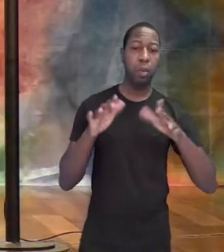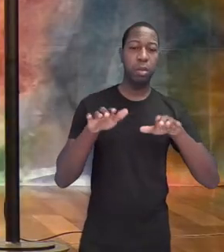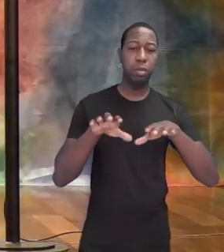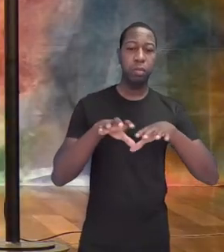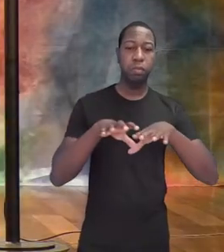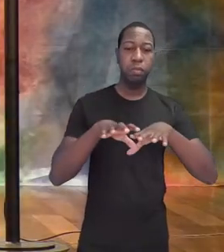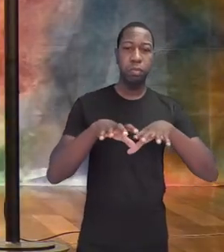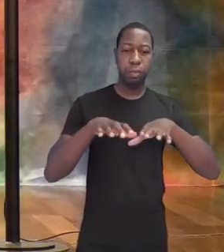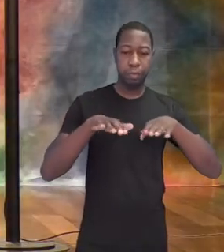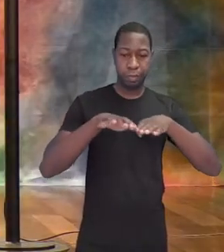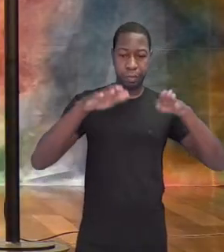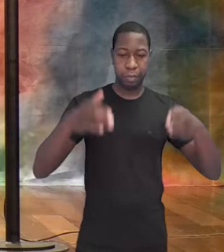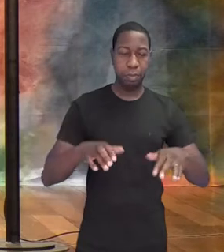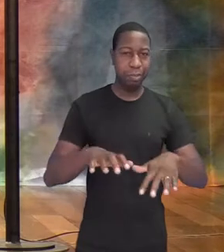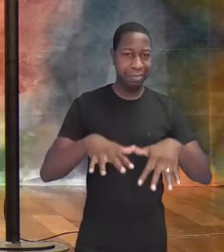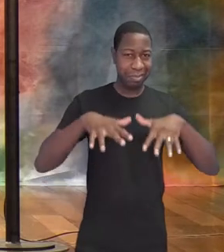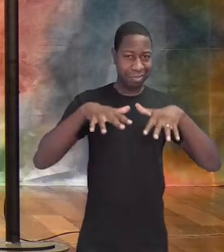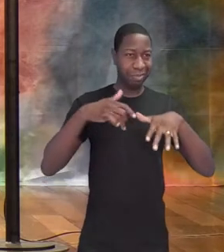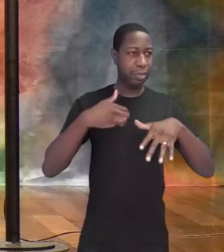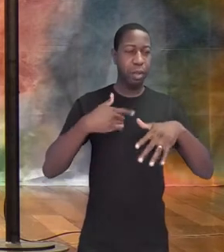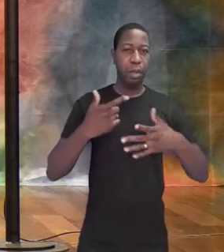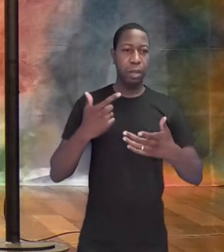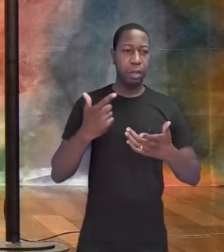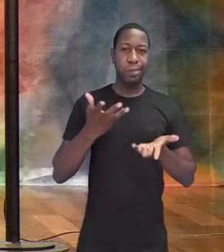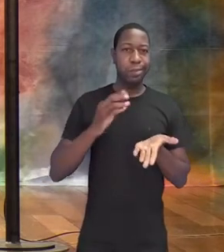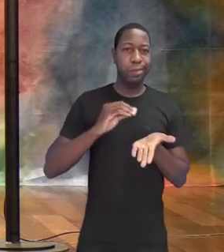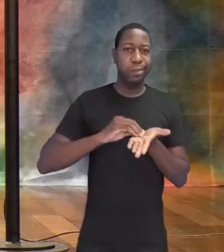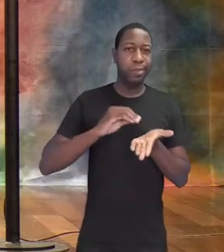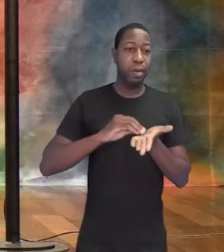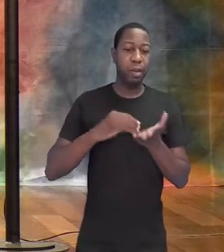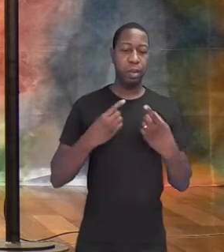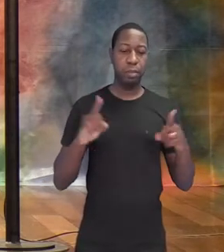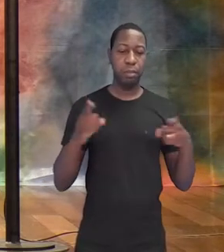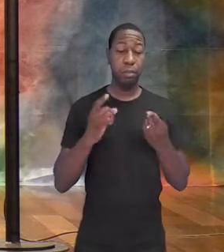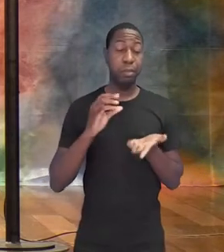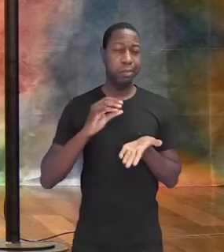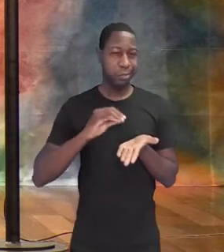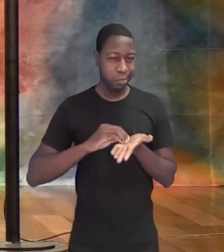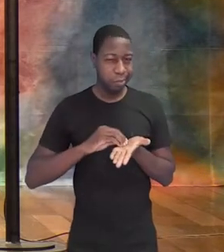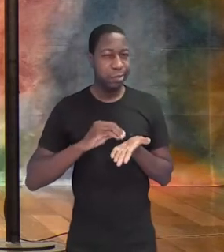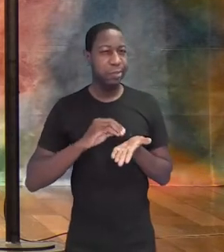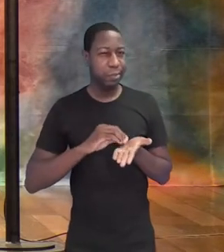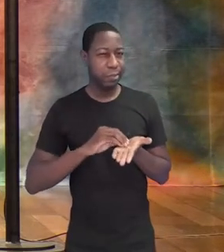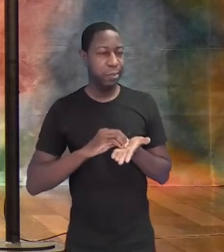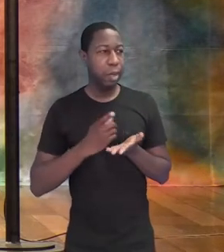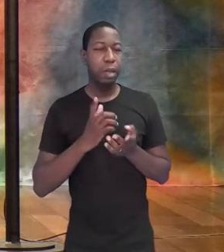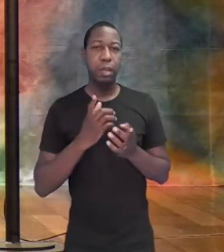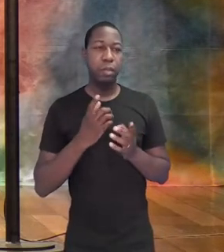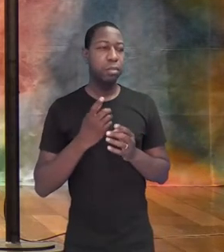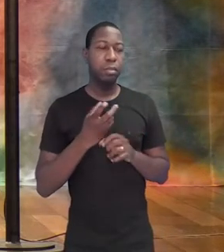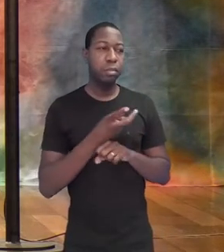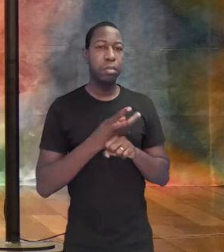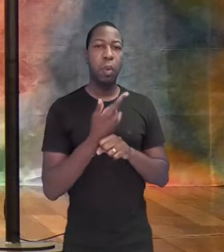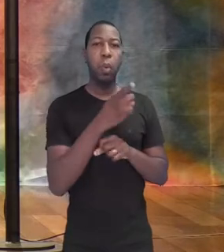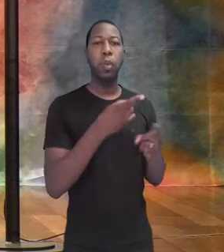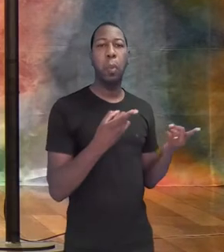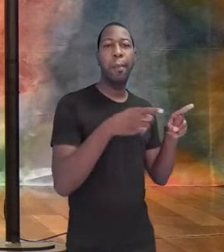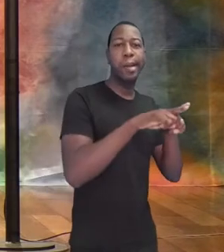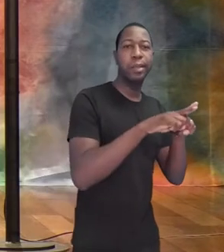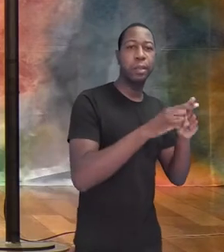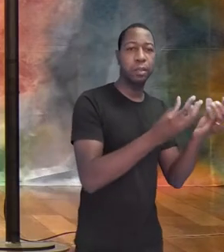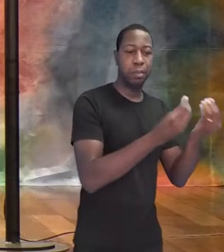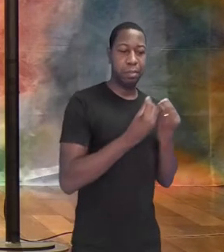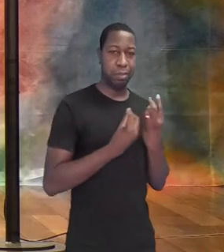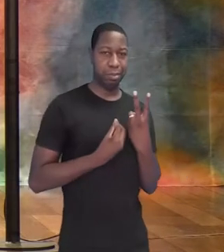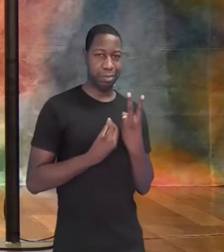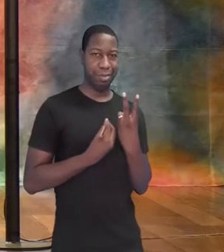show, não tinham músicas suficientes, não tinham poemas musicados suficientes. Aí eu musiquei mais 2 poemas.